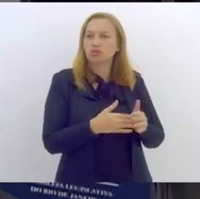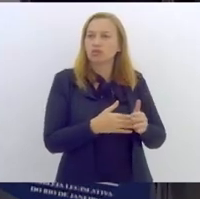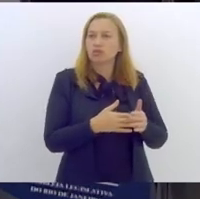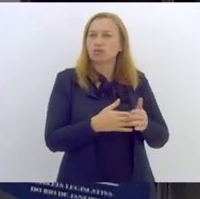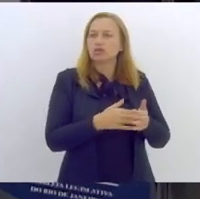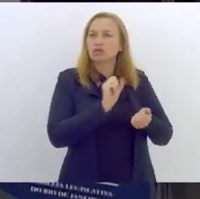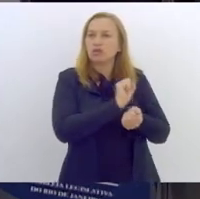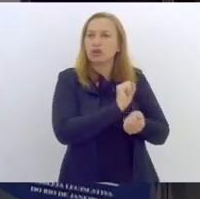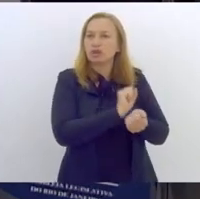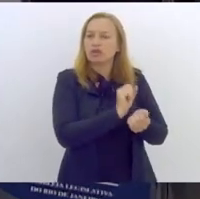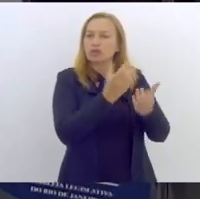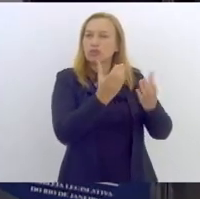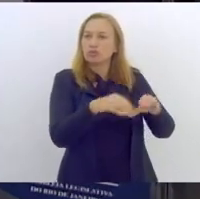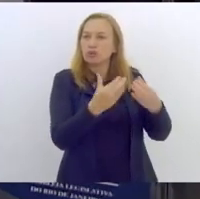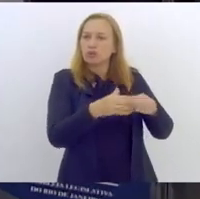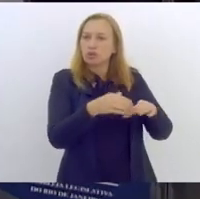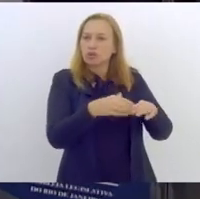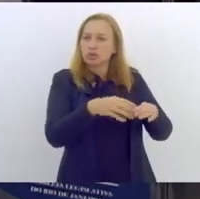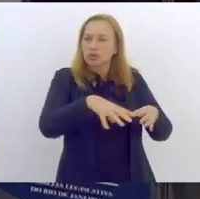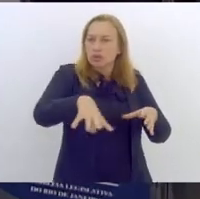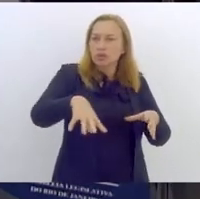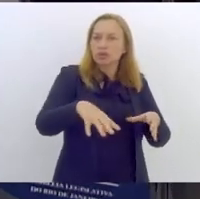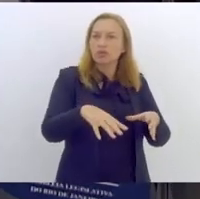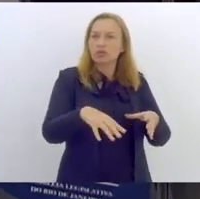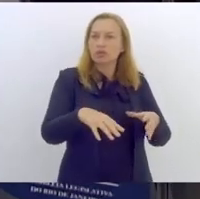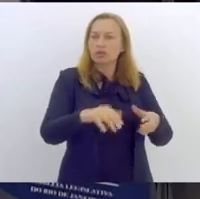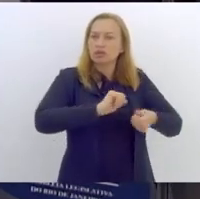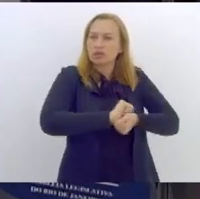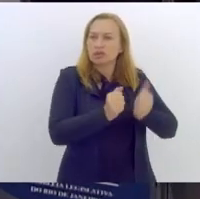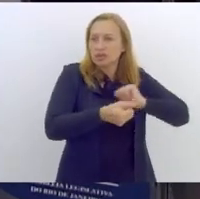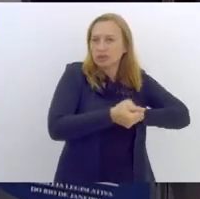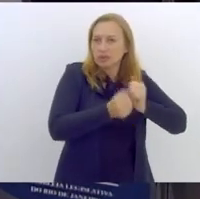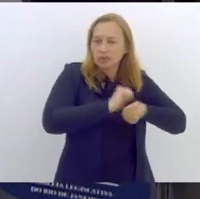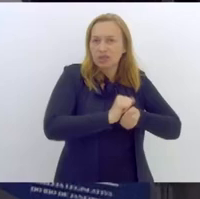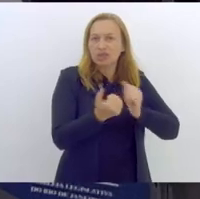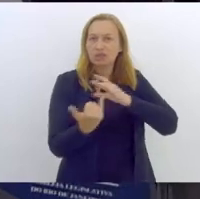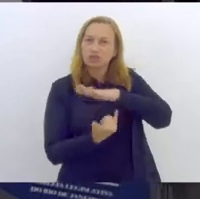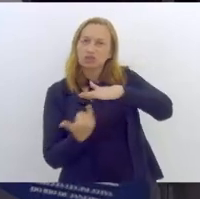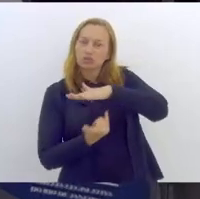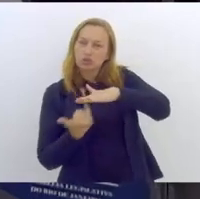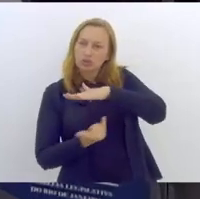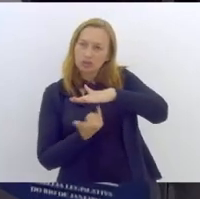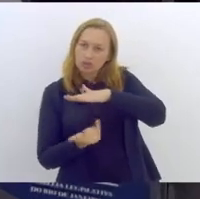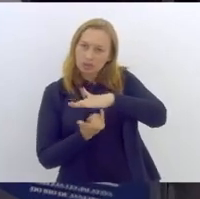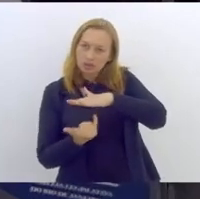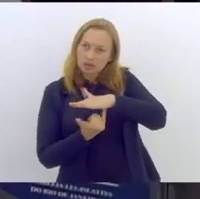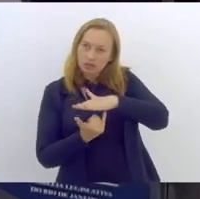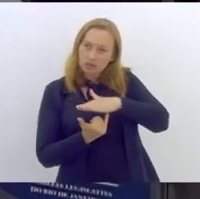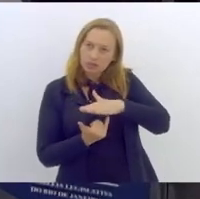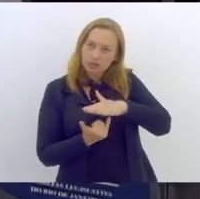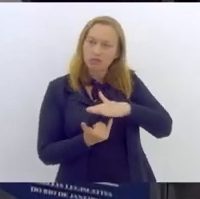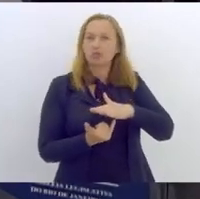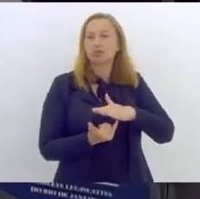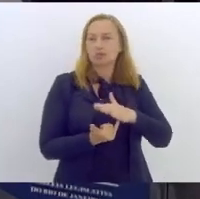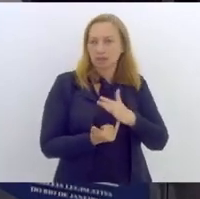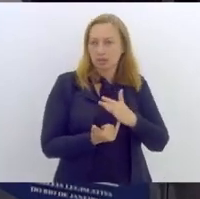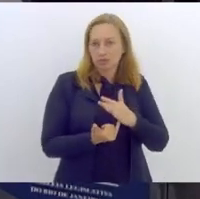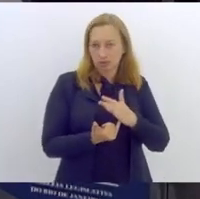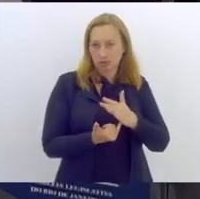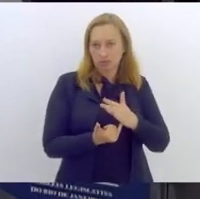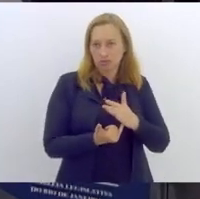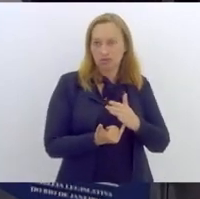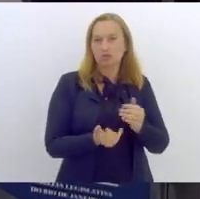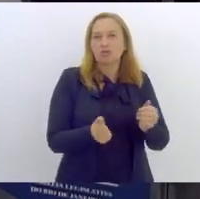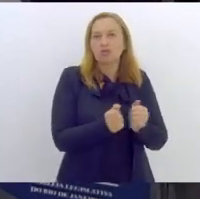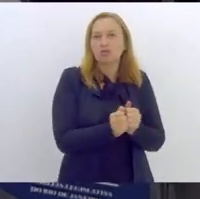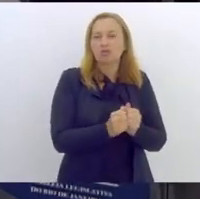que se enquadre na linha das instituições de classe e desse Parlamento porque não existe